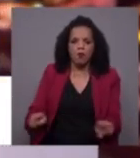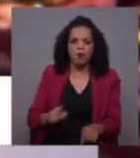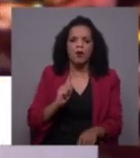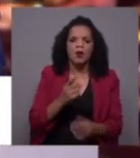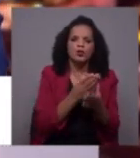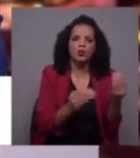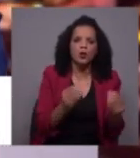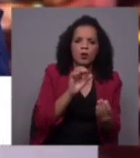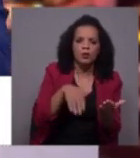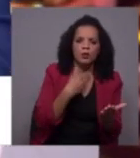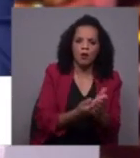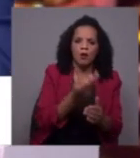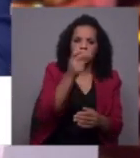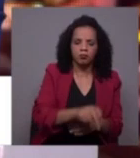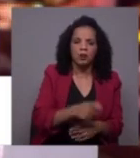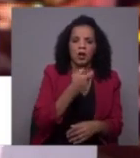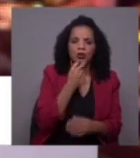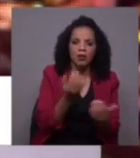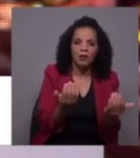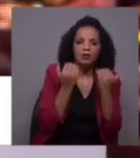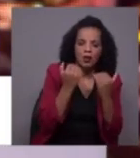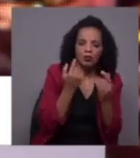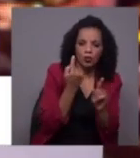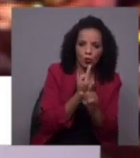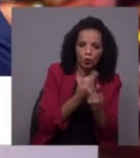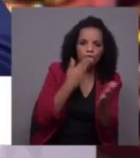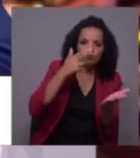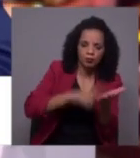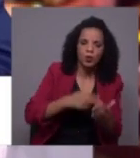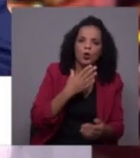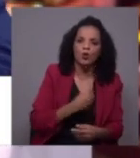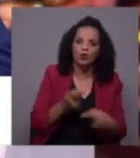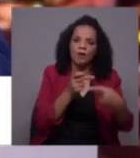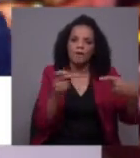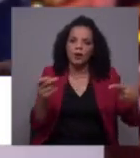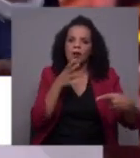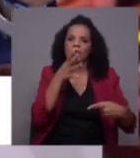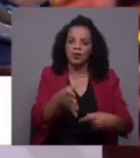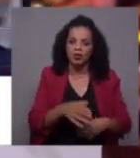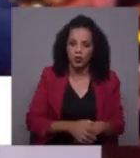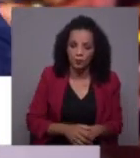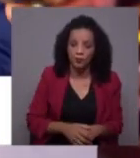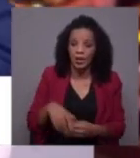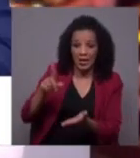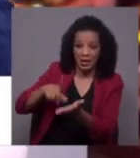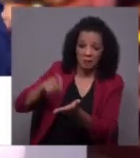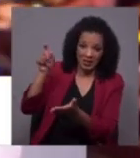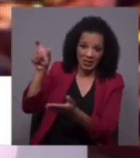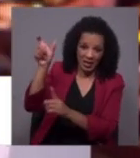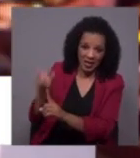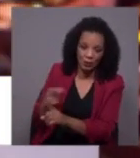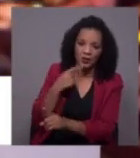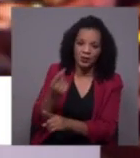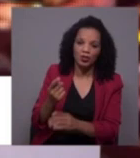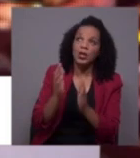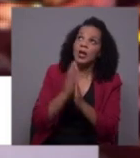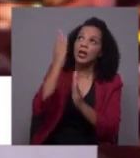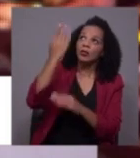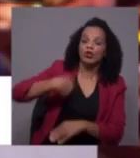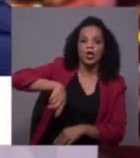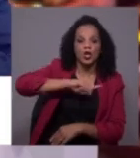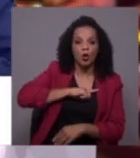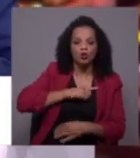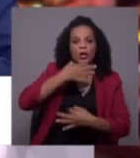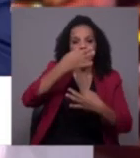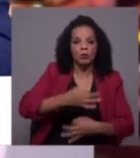só podem ser assentes em dados, em factos. Eu gosto muito daquela expressão que diz, um americano, naturalmente, em Deus nós acreditamos, todos